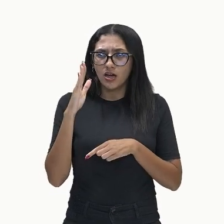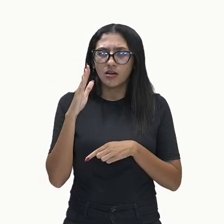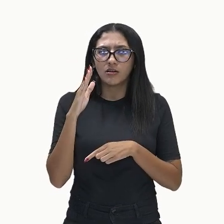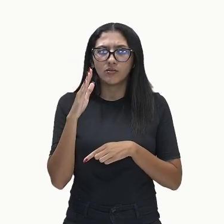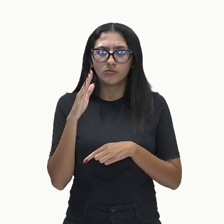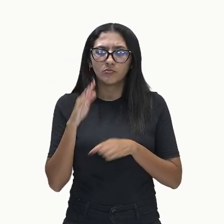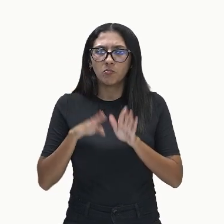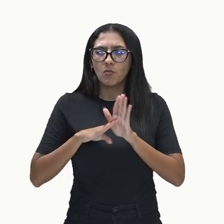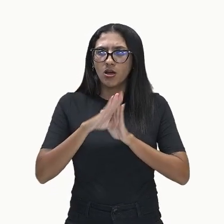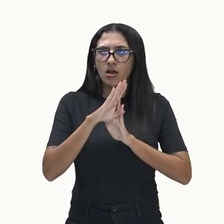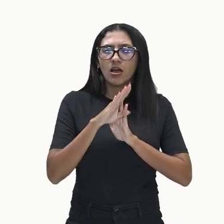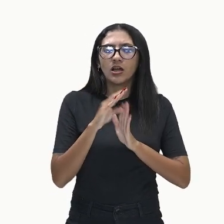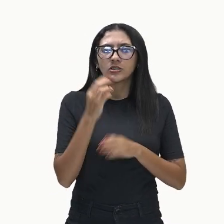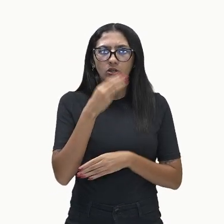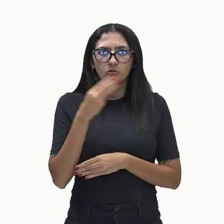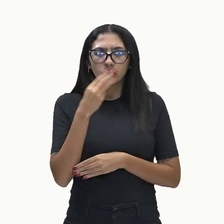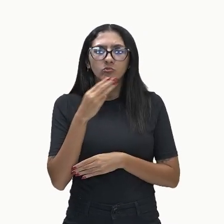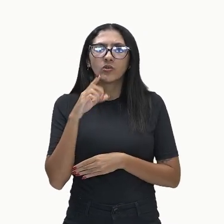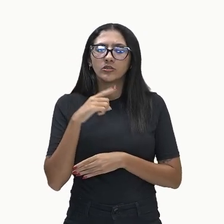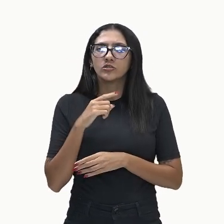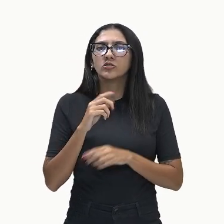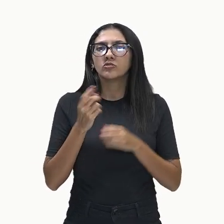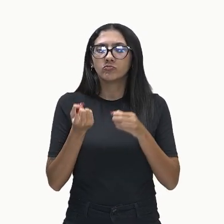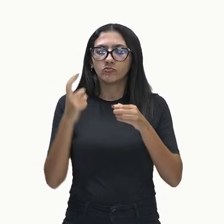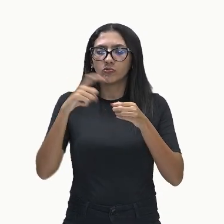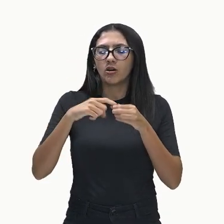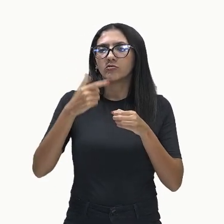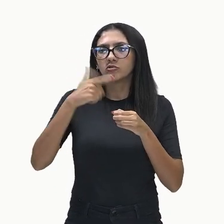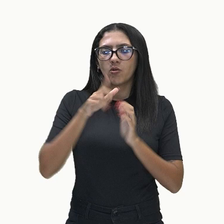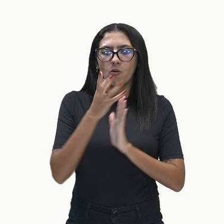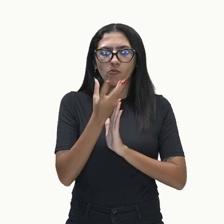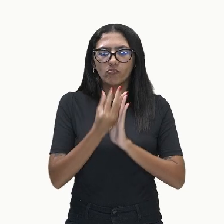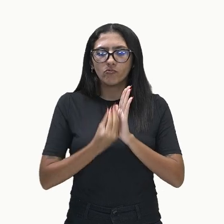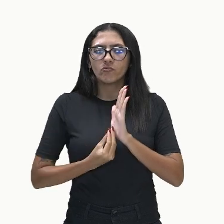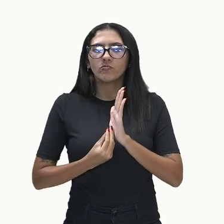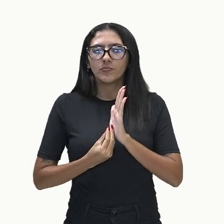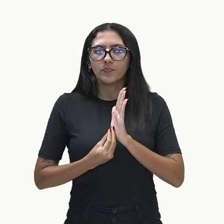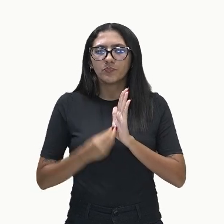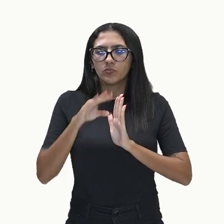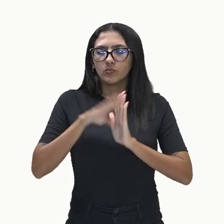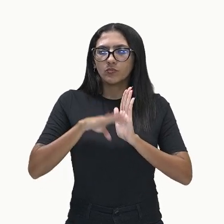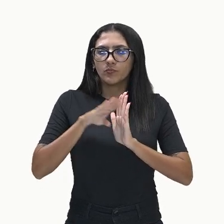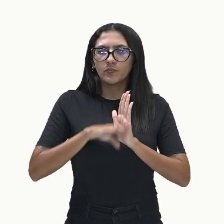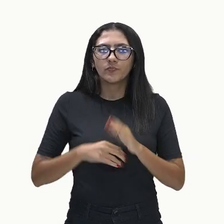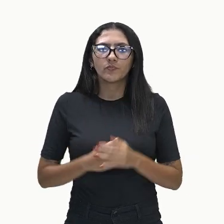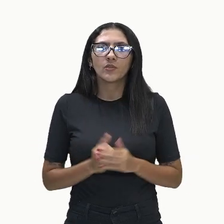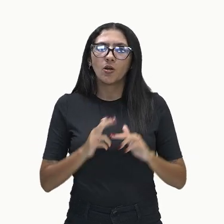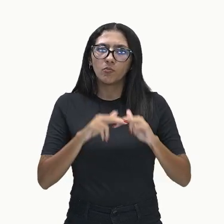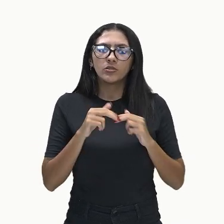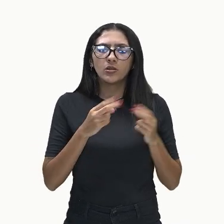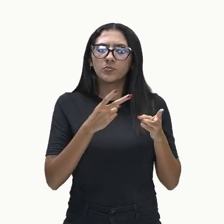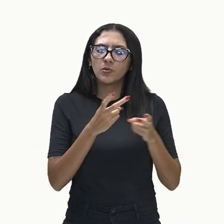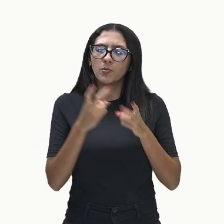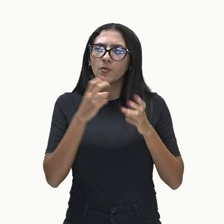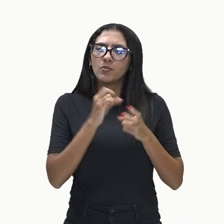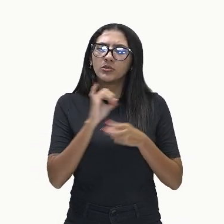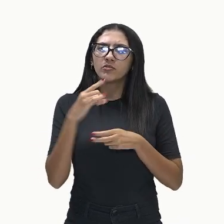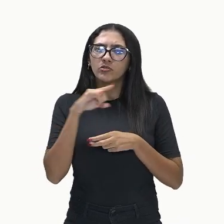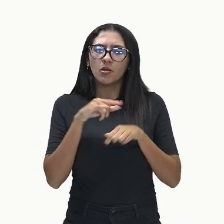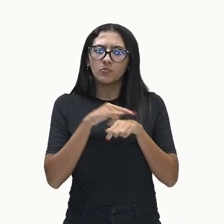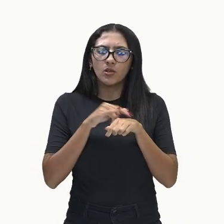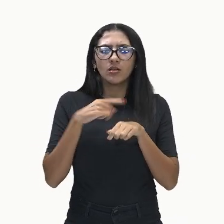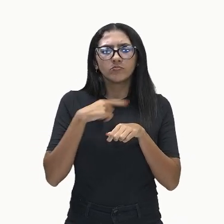ela vai voltar e ser secretado. Por isso que se identifica a glicose na urina, quando aí você está